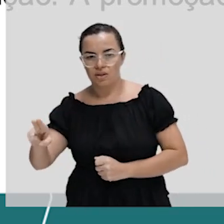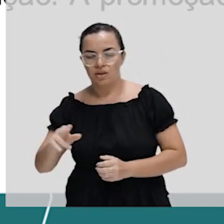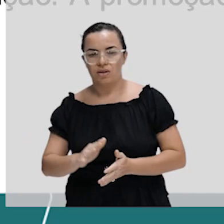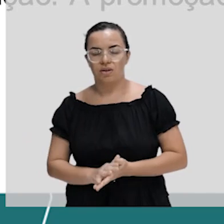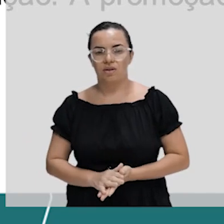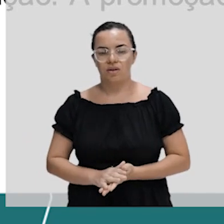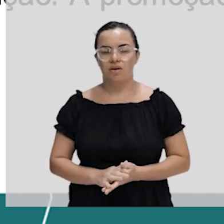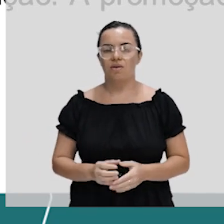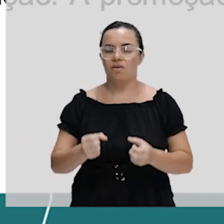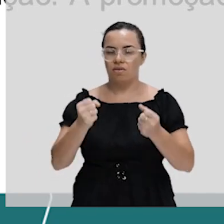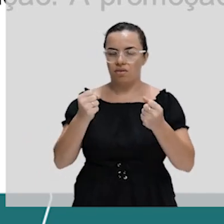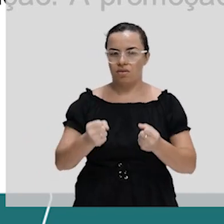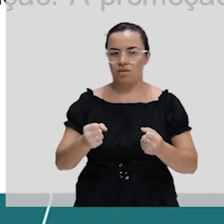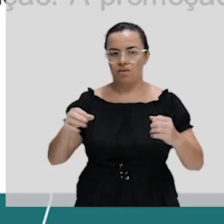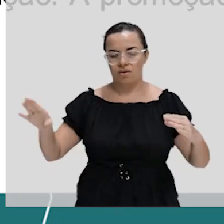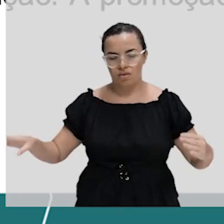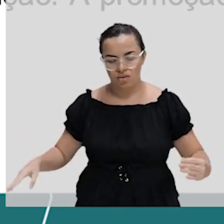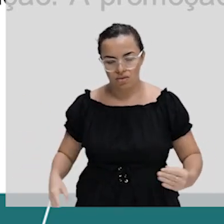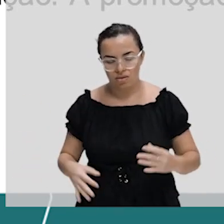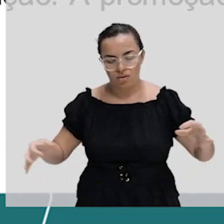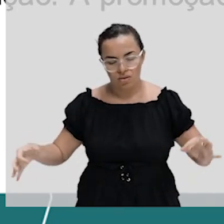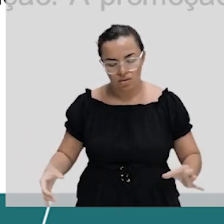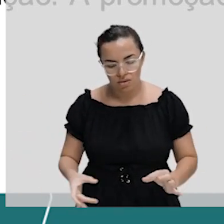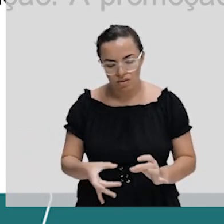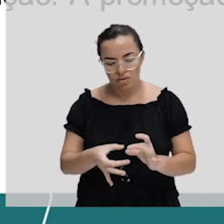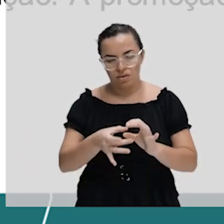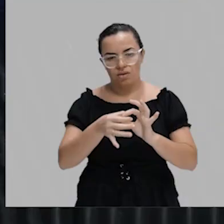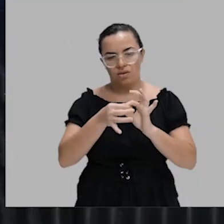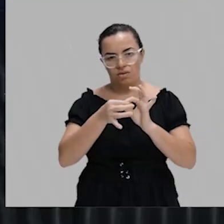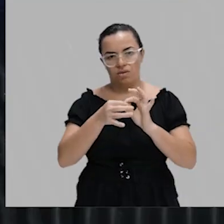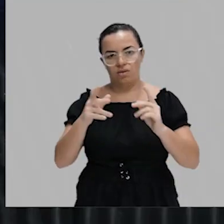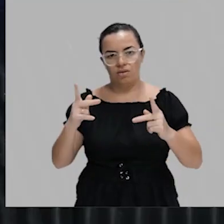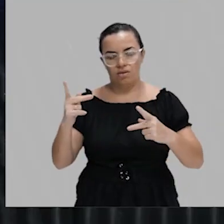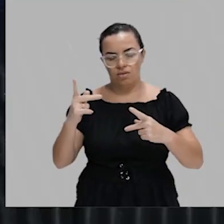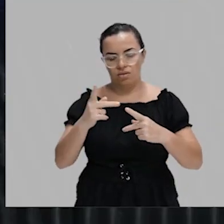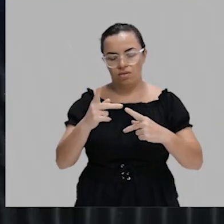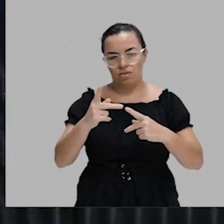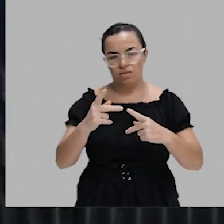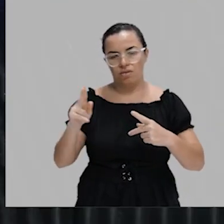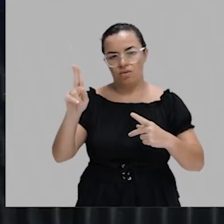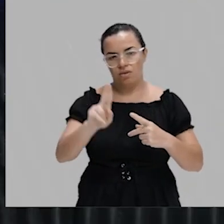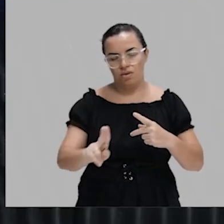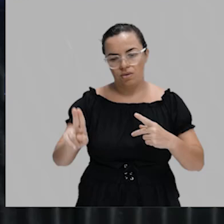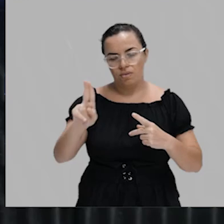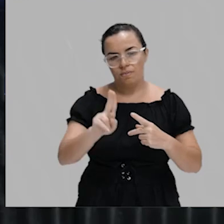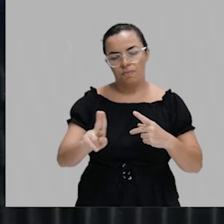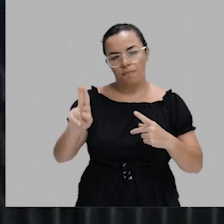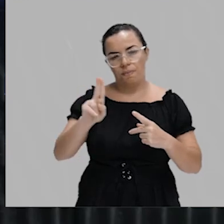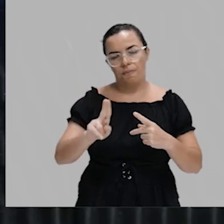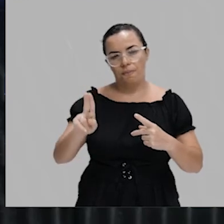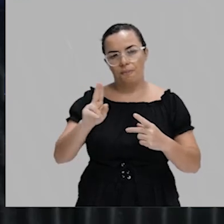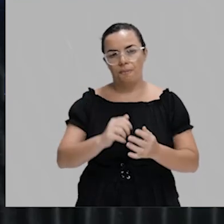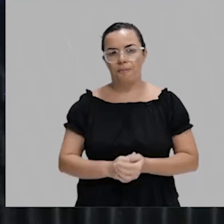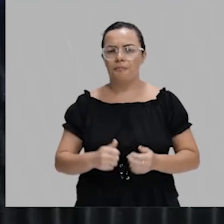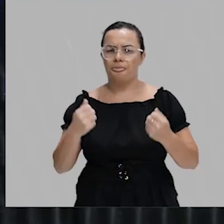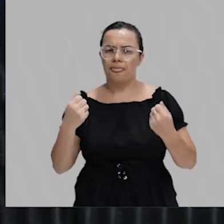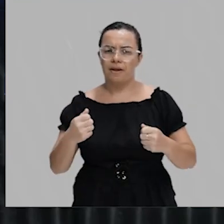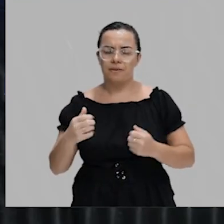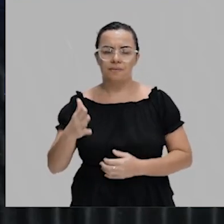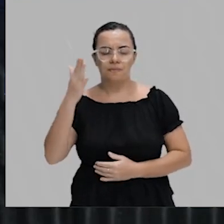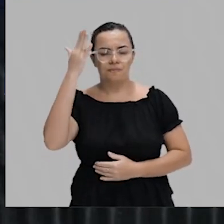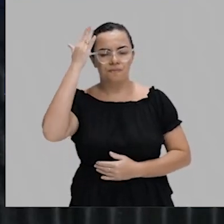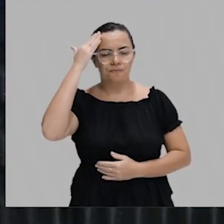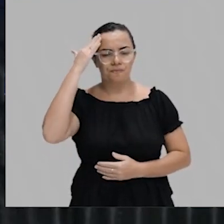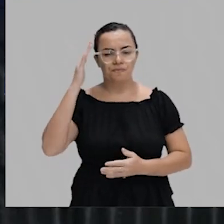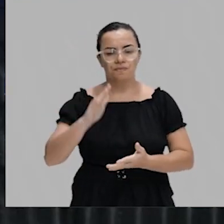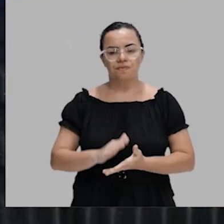né? Podem apresentar como conectores uma preposição. E é isso que você vai precisar entender. Então,